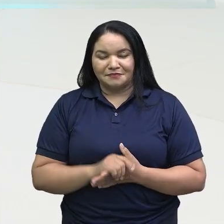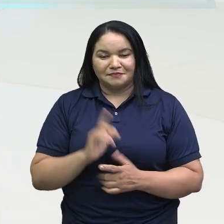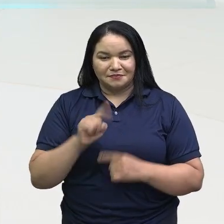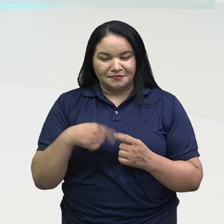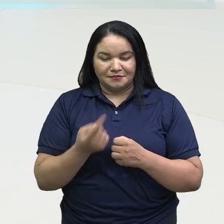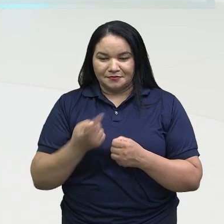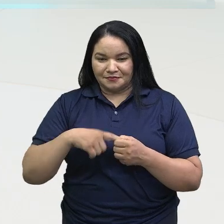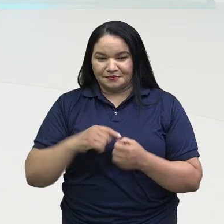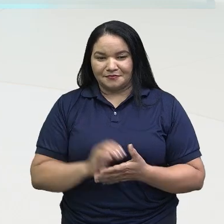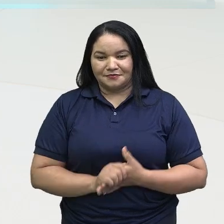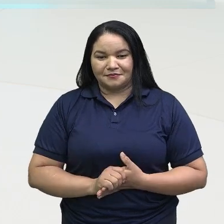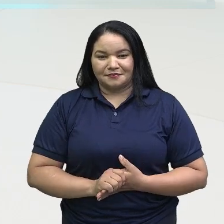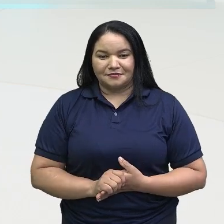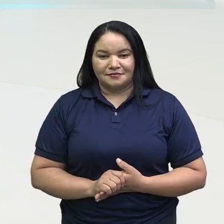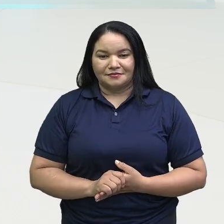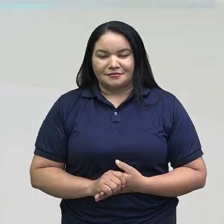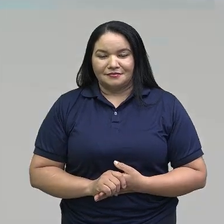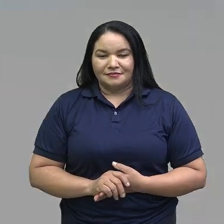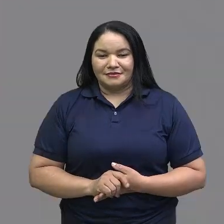gente volta para comentar.